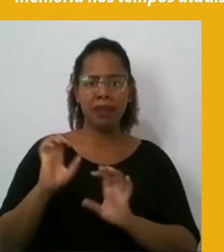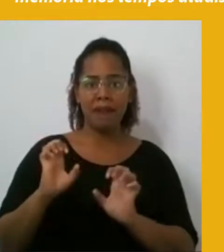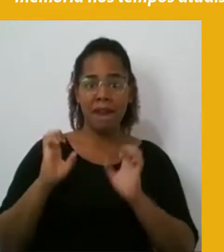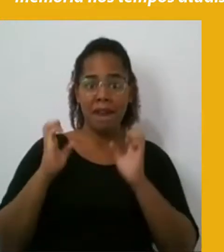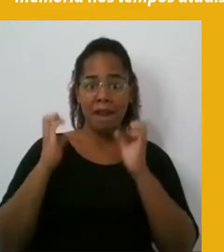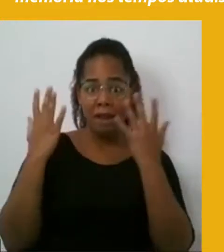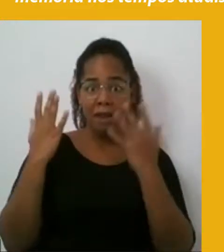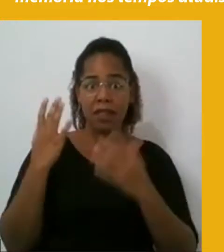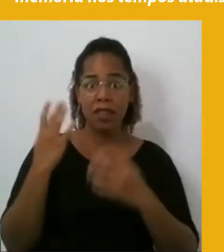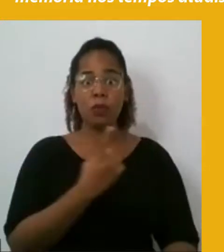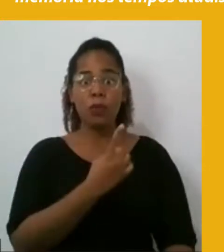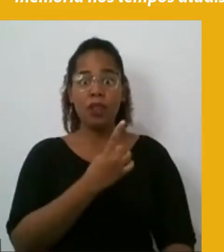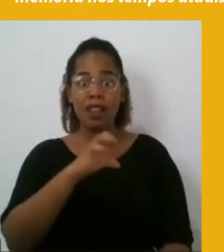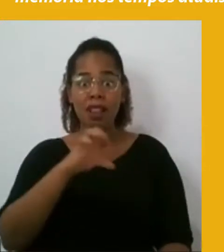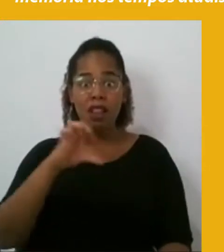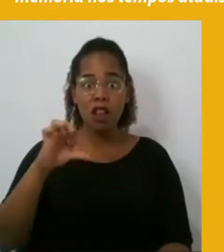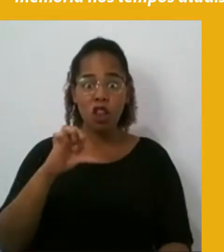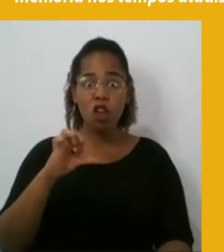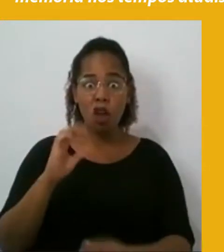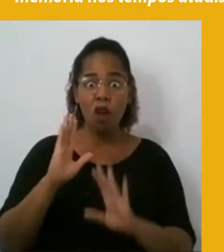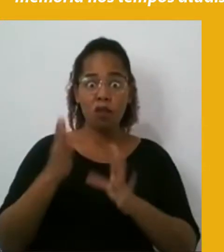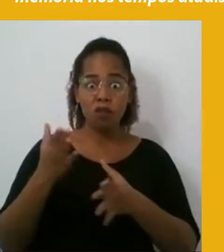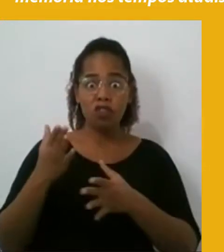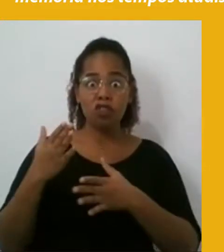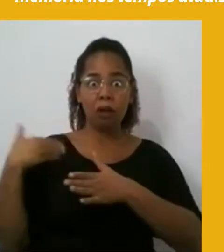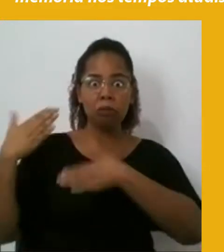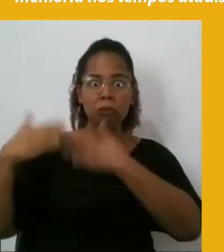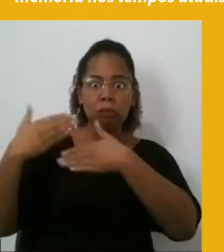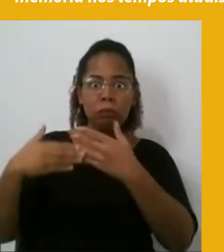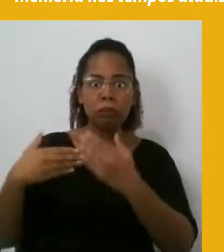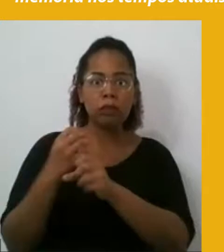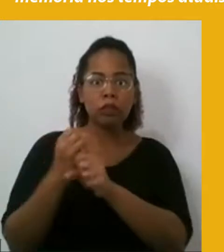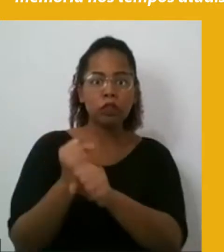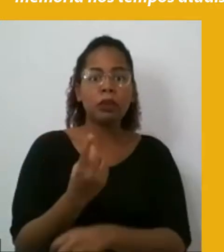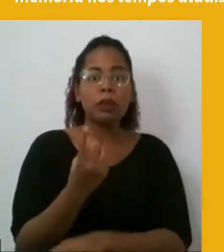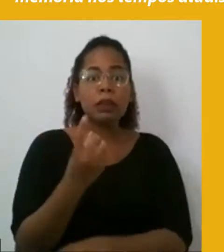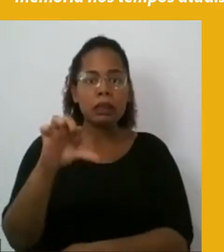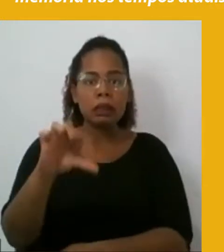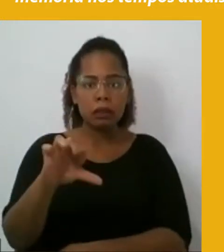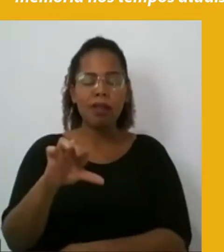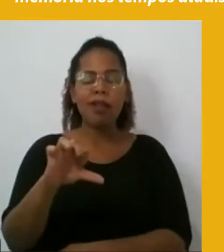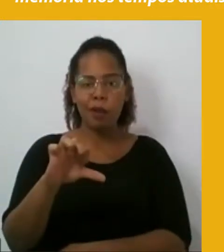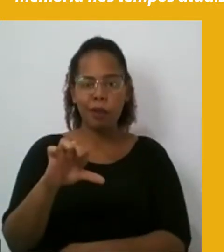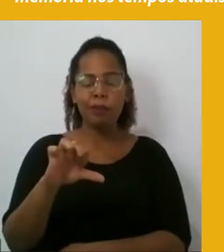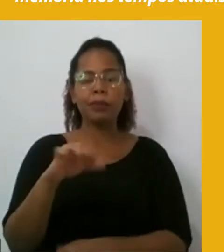pelo IBRAM. Este webinário, ele é o primeiro webinário